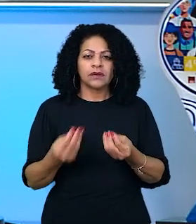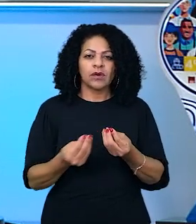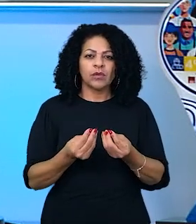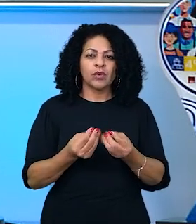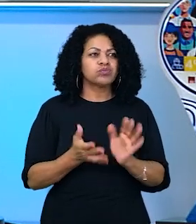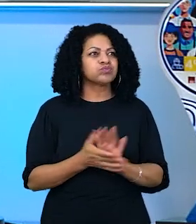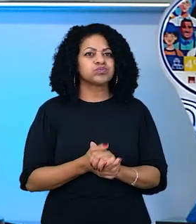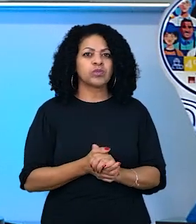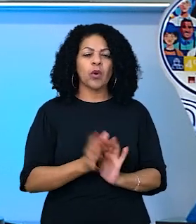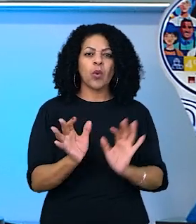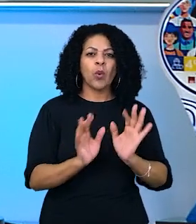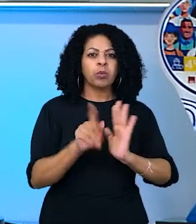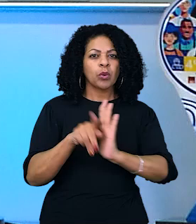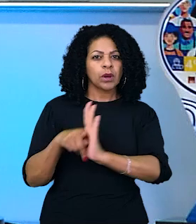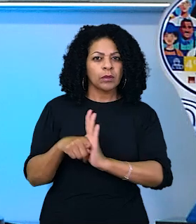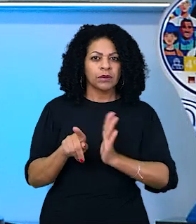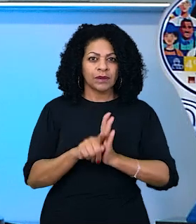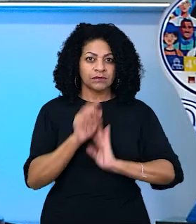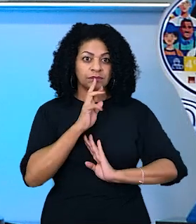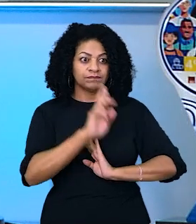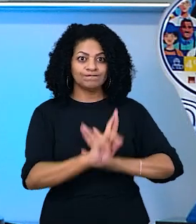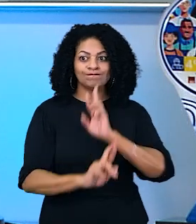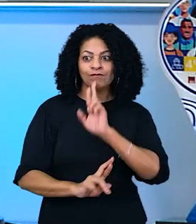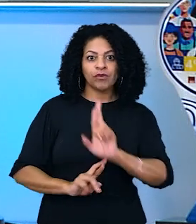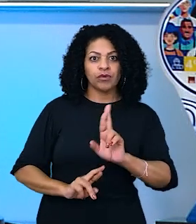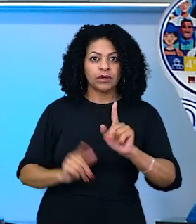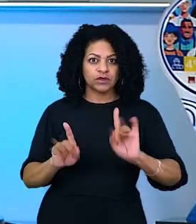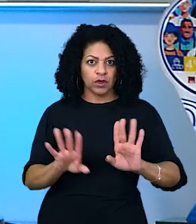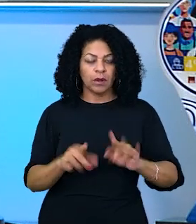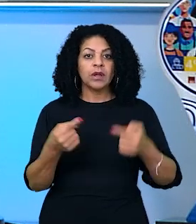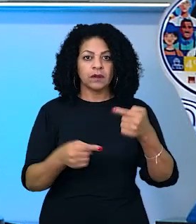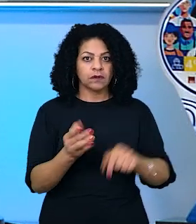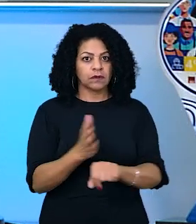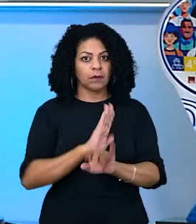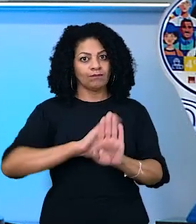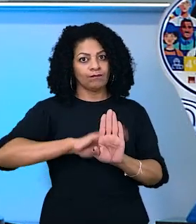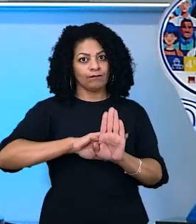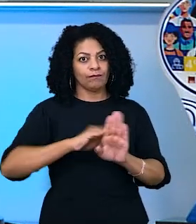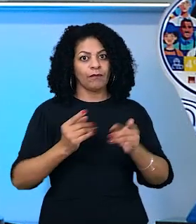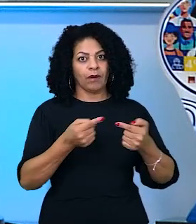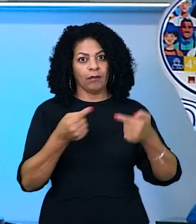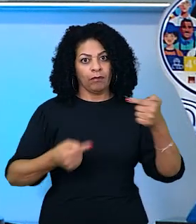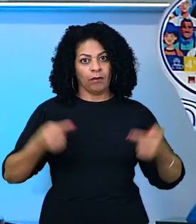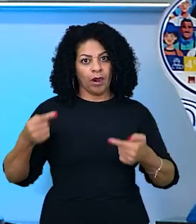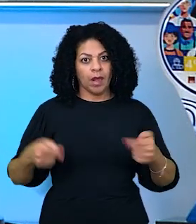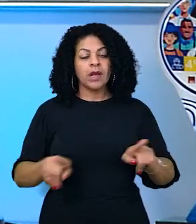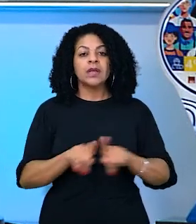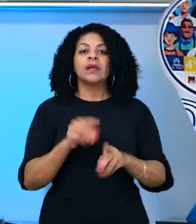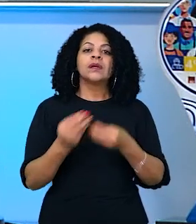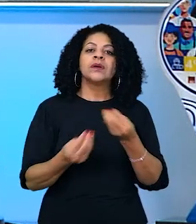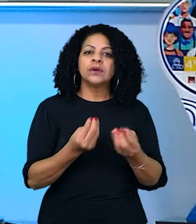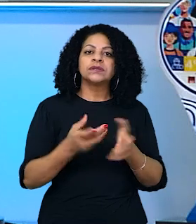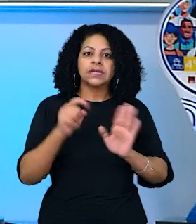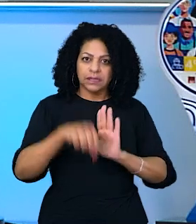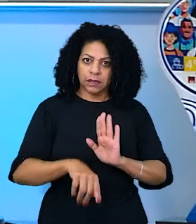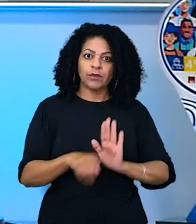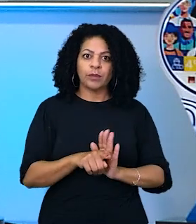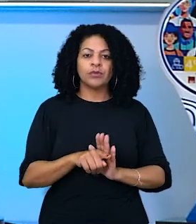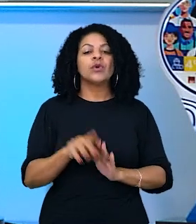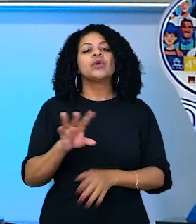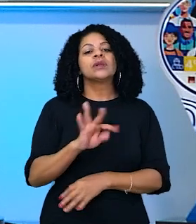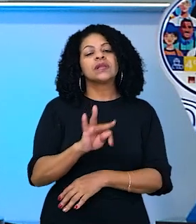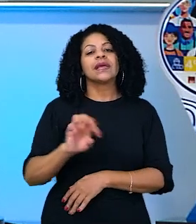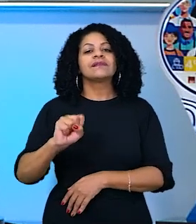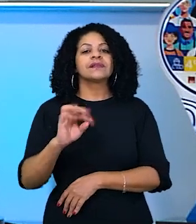do programa não é dar resposta se há ou se não há vínculo. Existe um debate em curso, inclusive, no Supremo Tribunal Federal, aqui no próprio